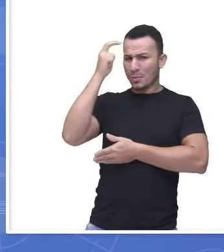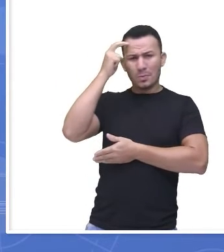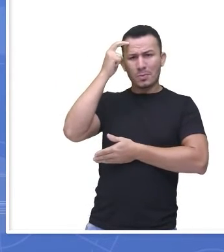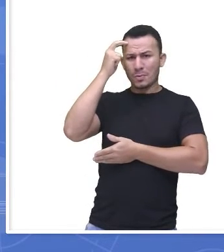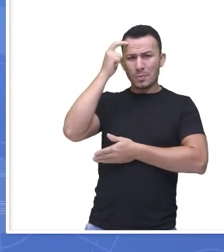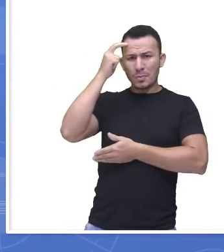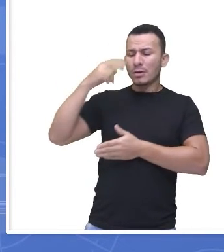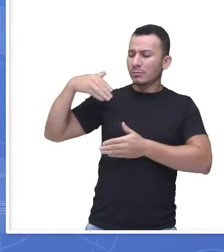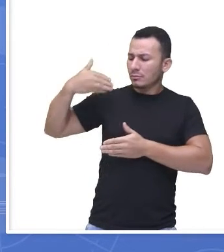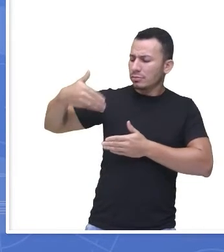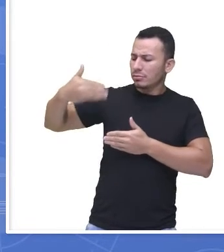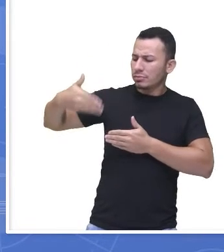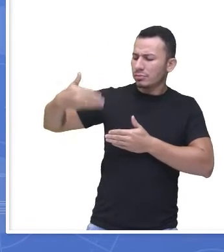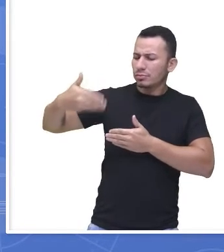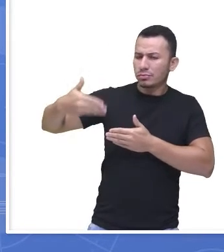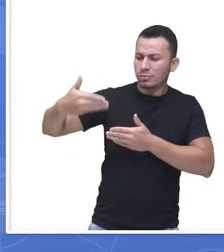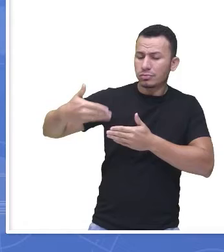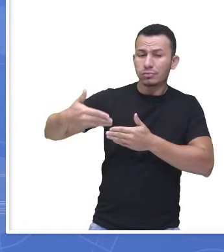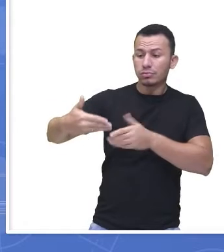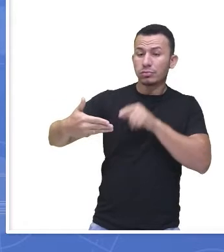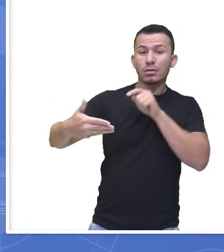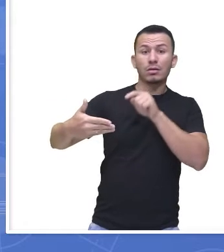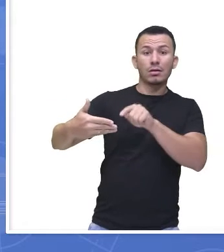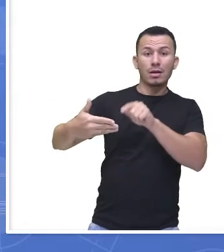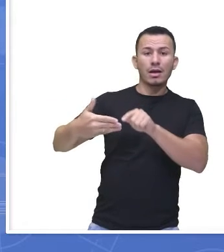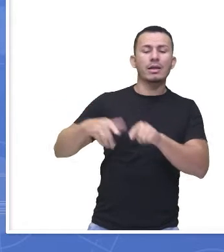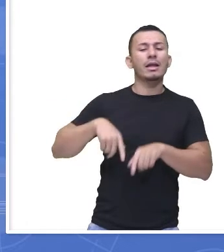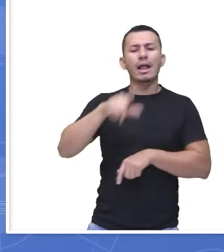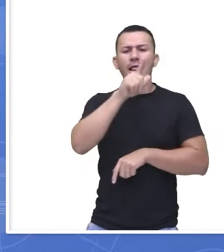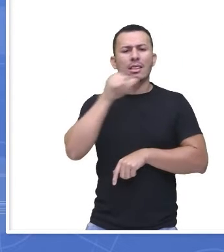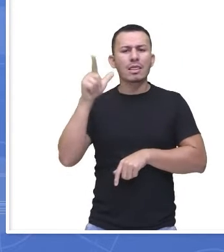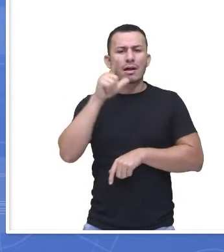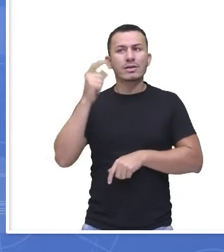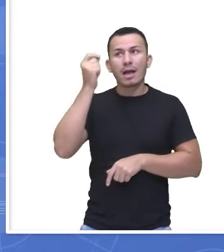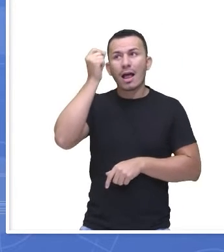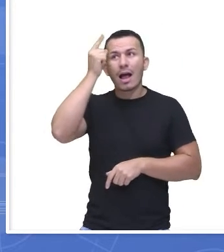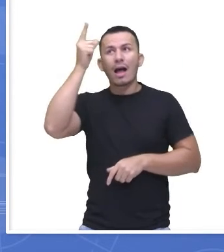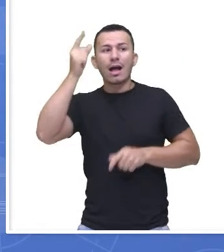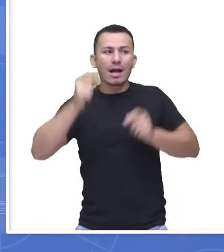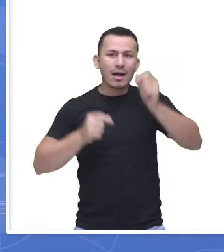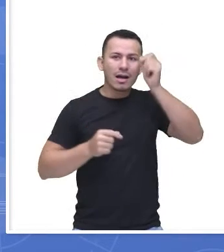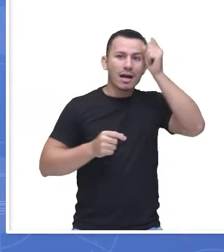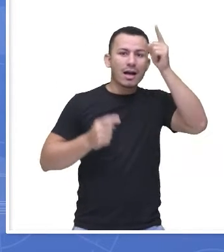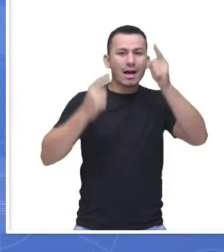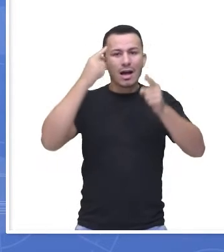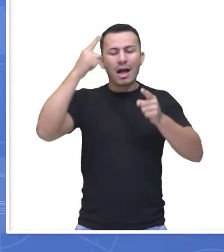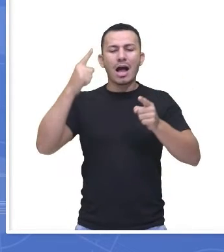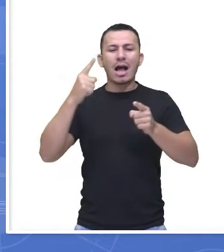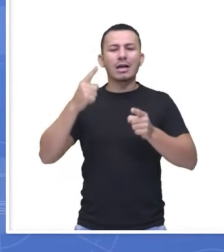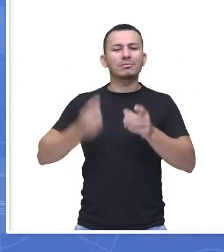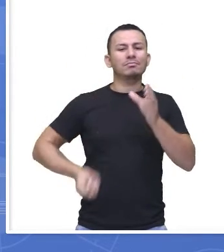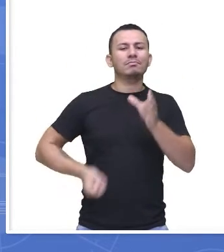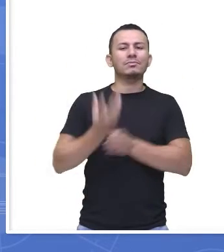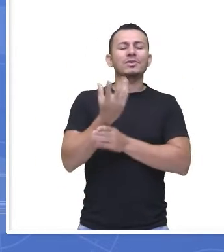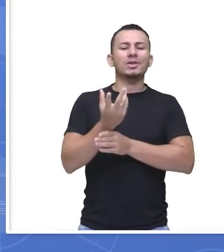aí das grandes redes, né, de lanchonete fez fortalecer para nós aqui o café regional, que